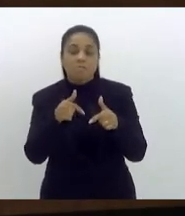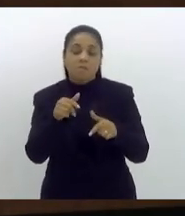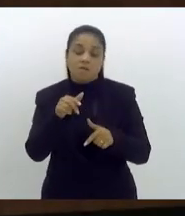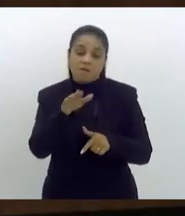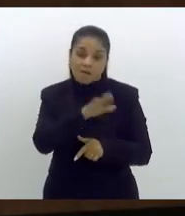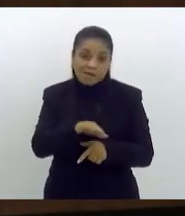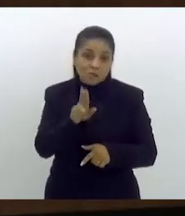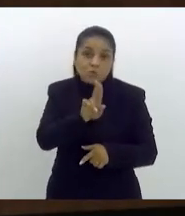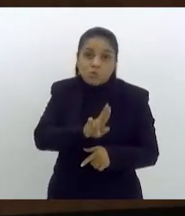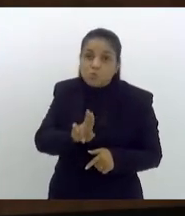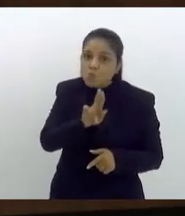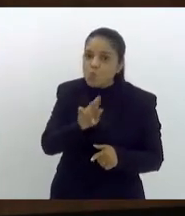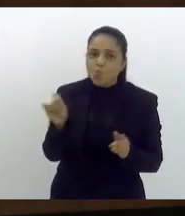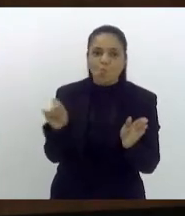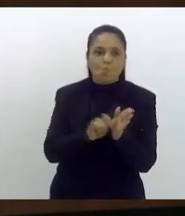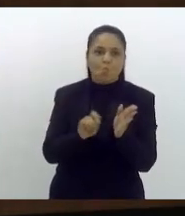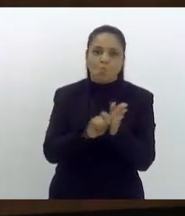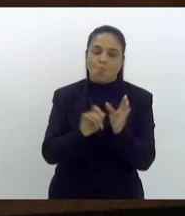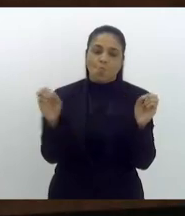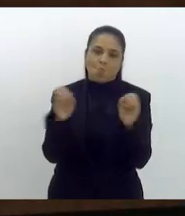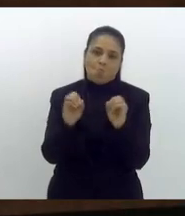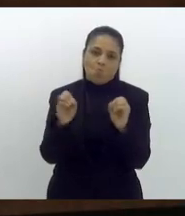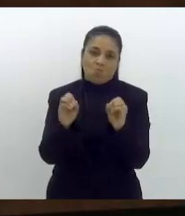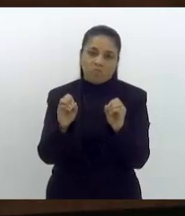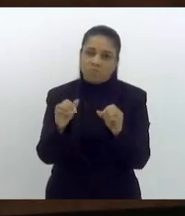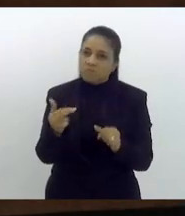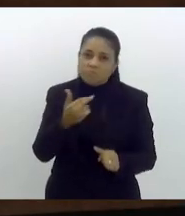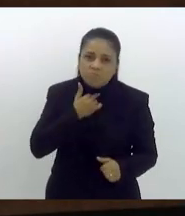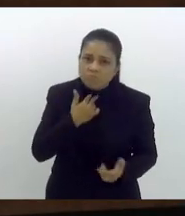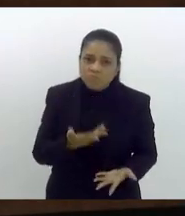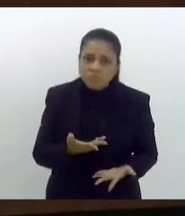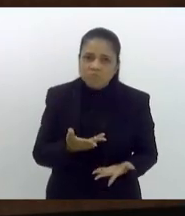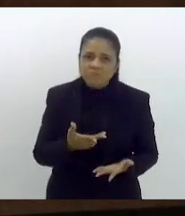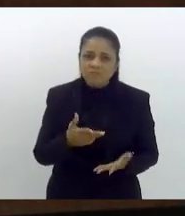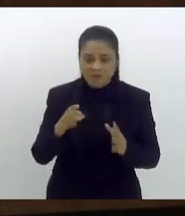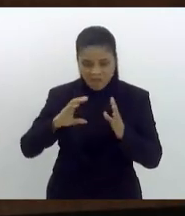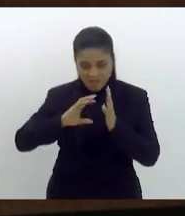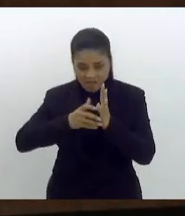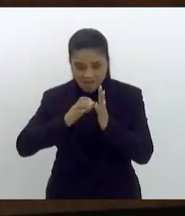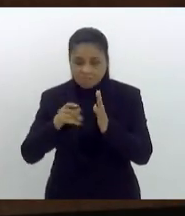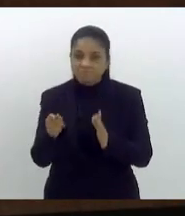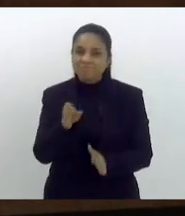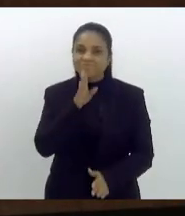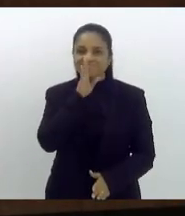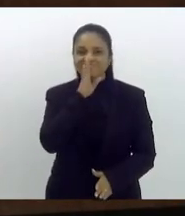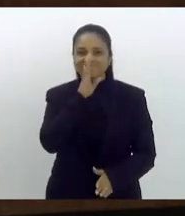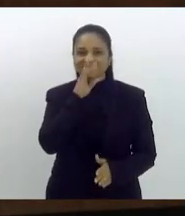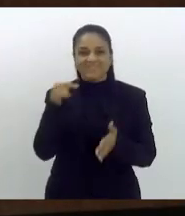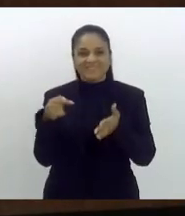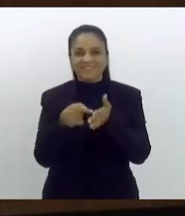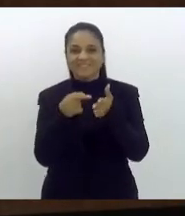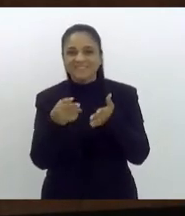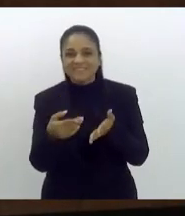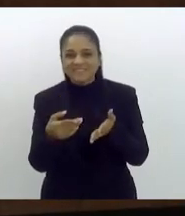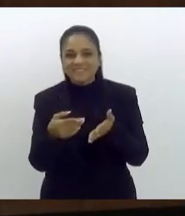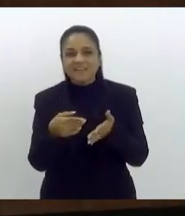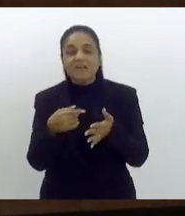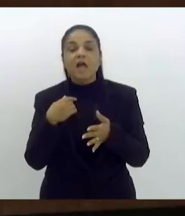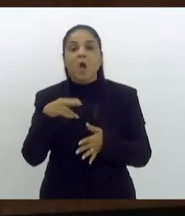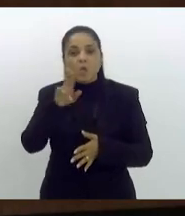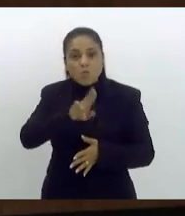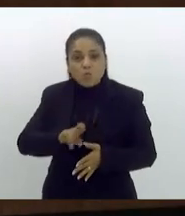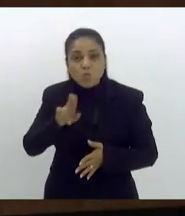a bancada da droga se se cala com as denúncias que nós fizemos a consumo de droga